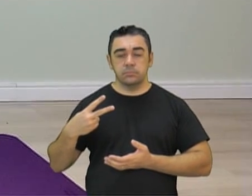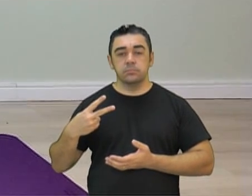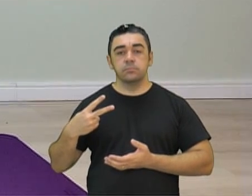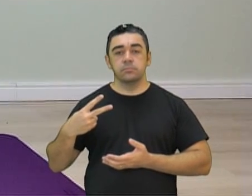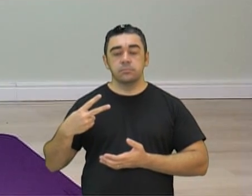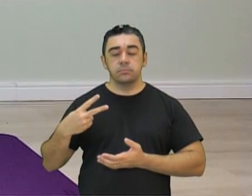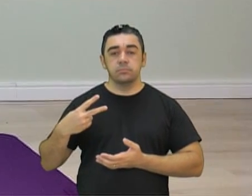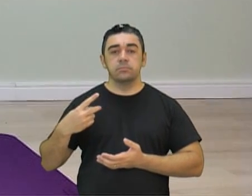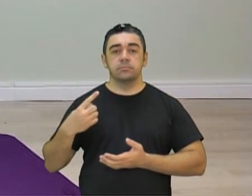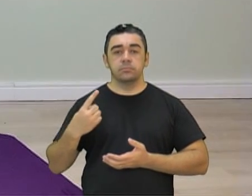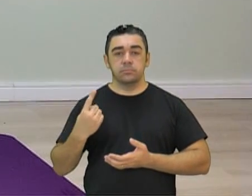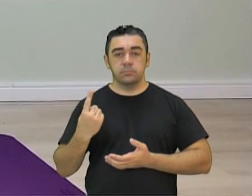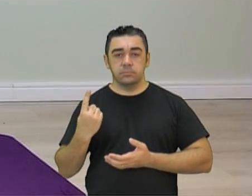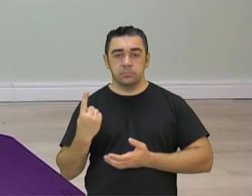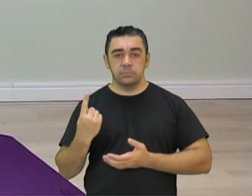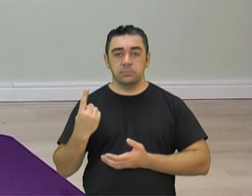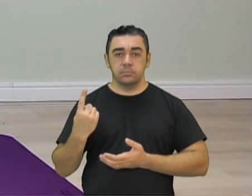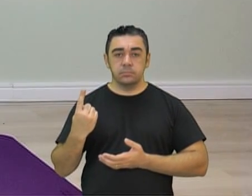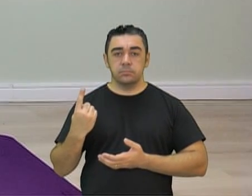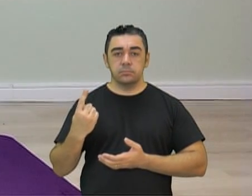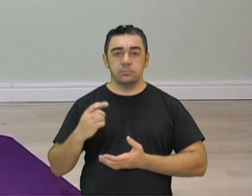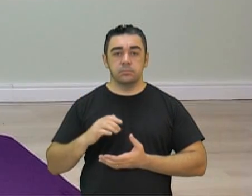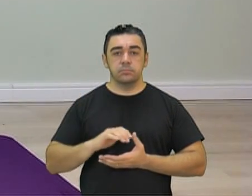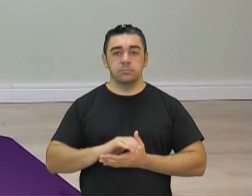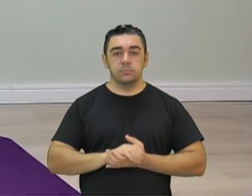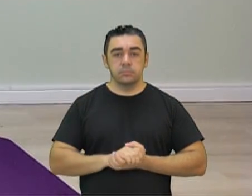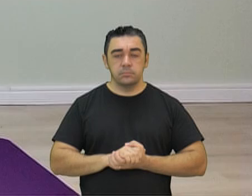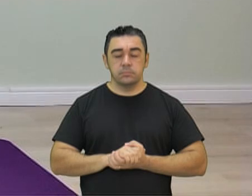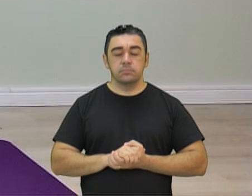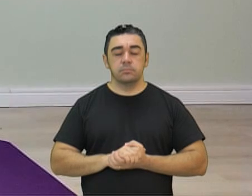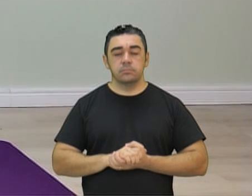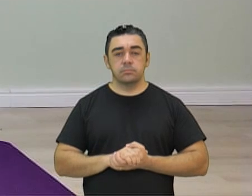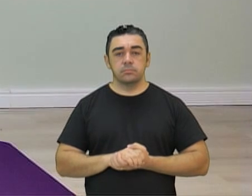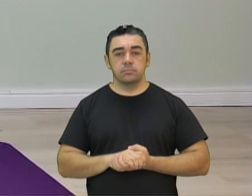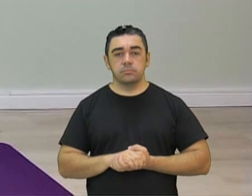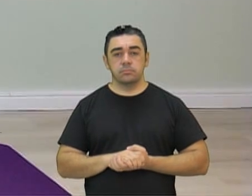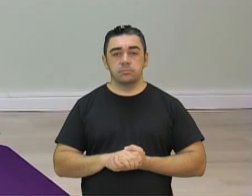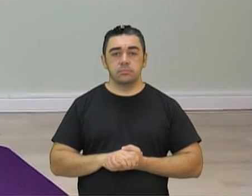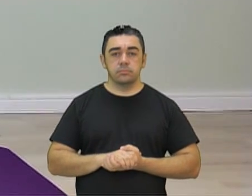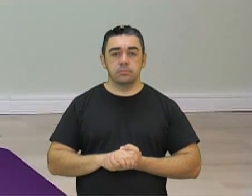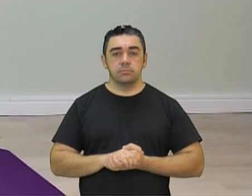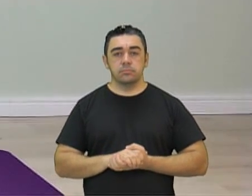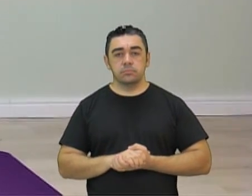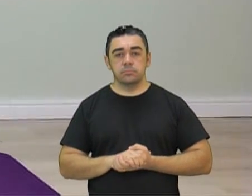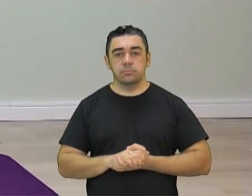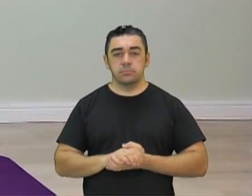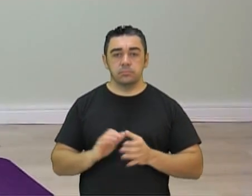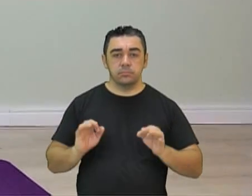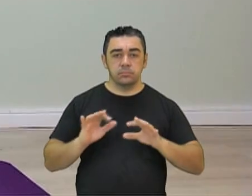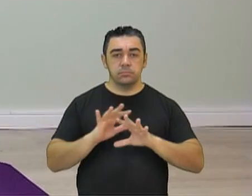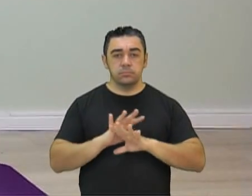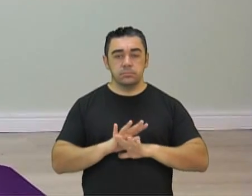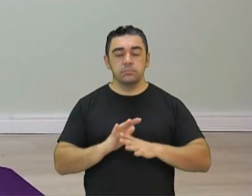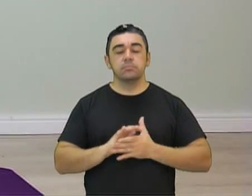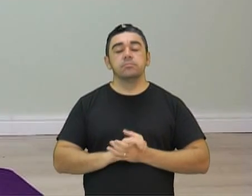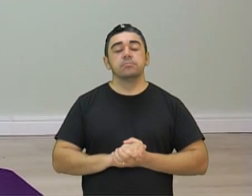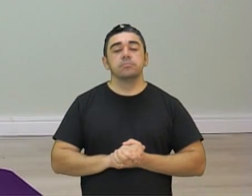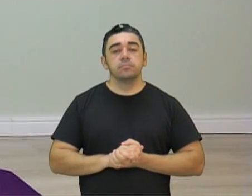2, 1. Isso. Subiu com cuidado.